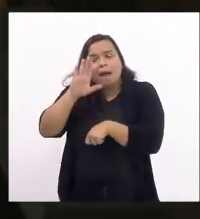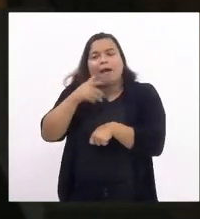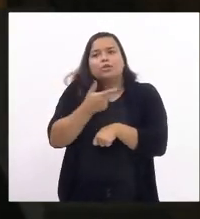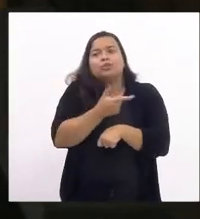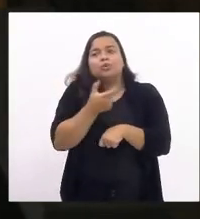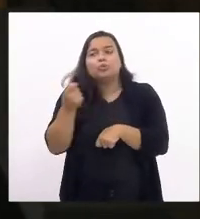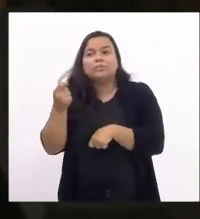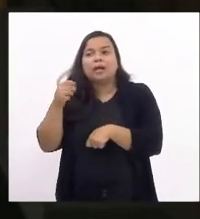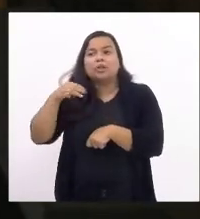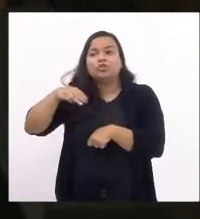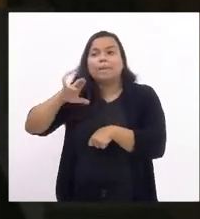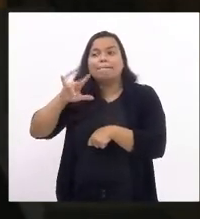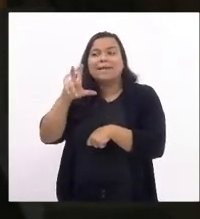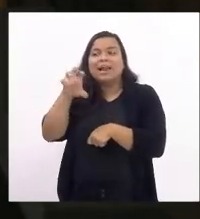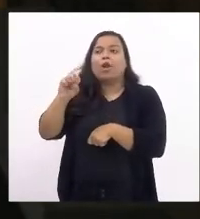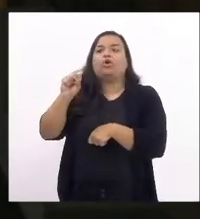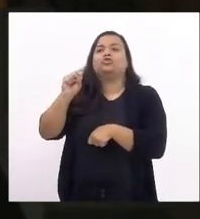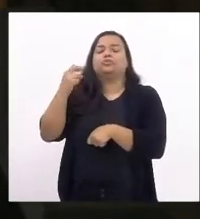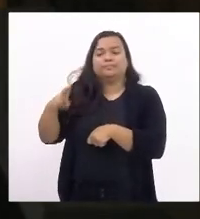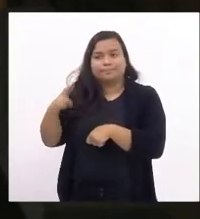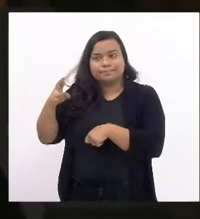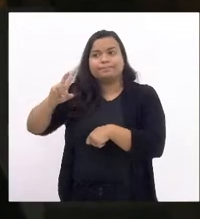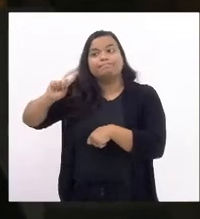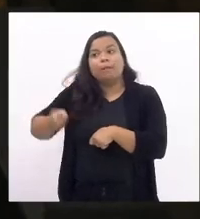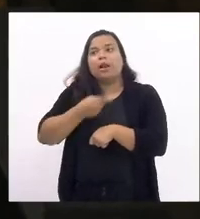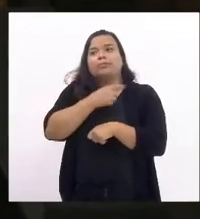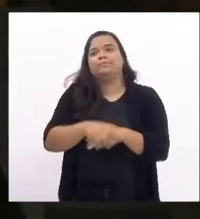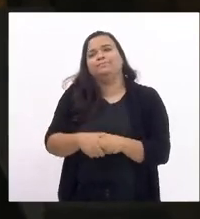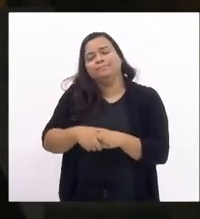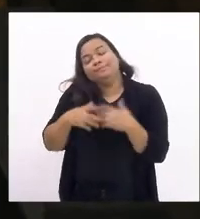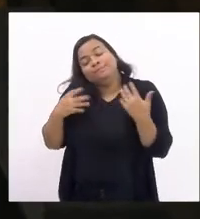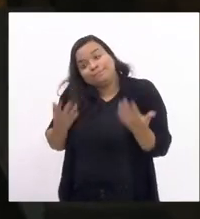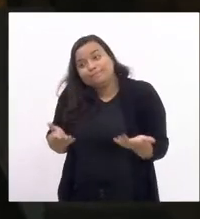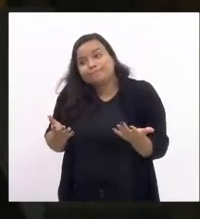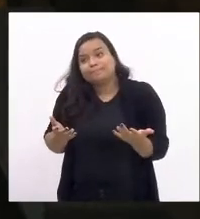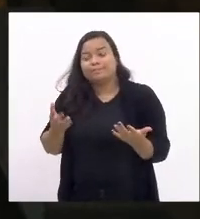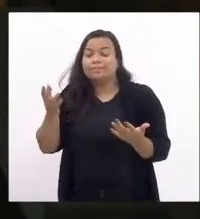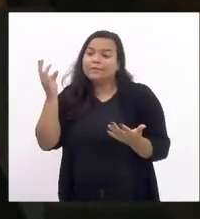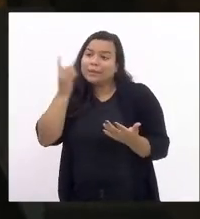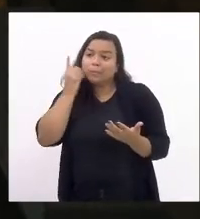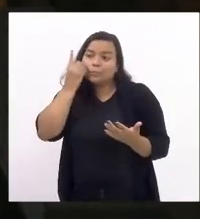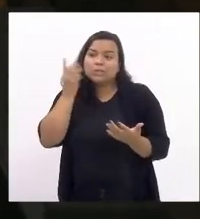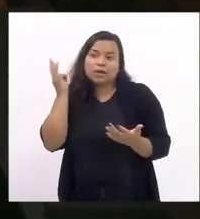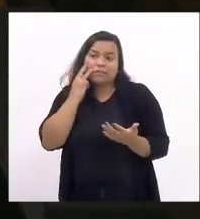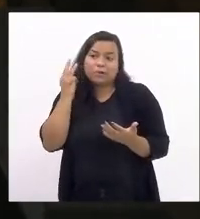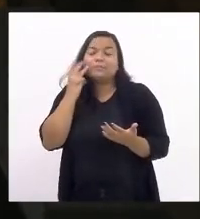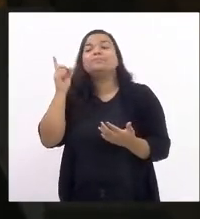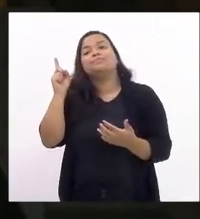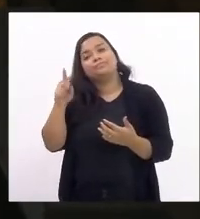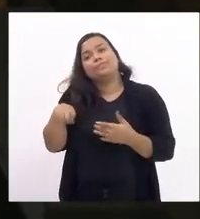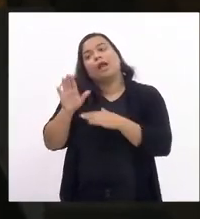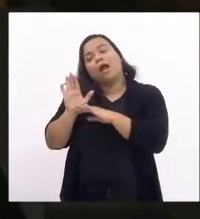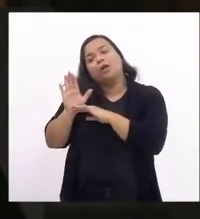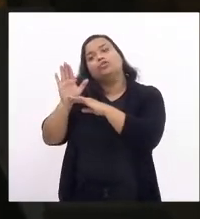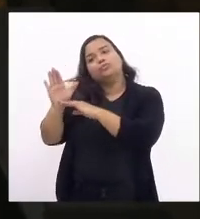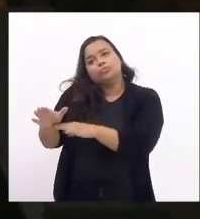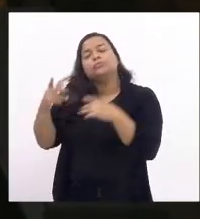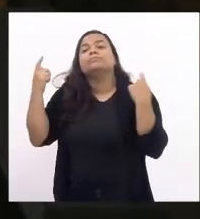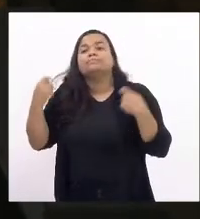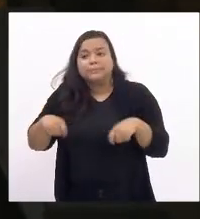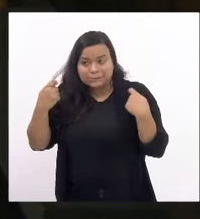reais. Então, necessariamente, deputado Waldeck, essa é uma intervenção que tem que ser